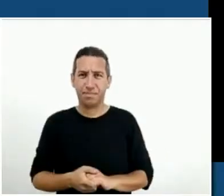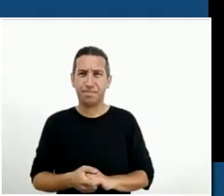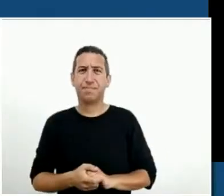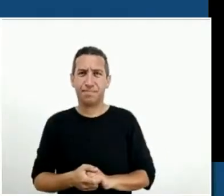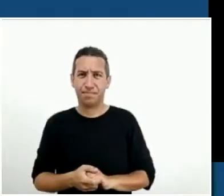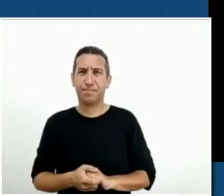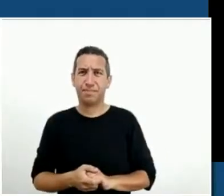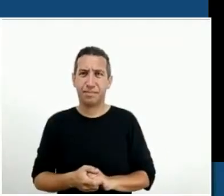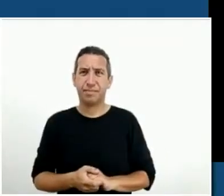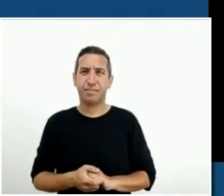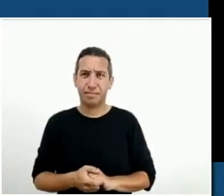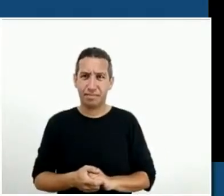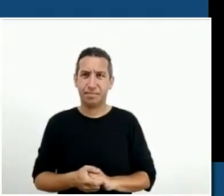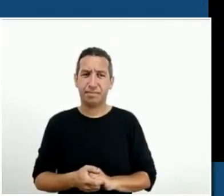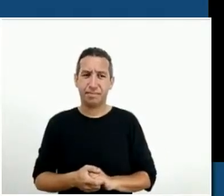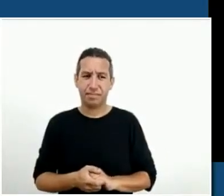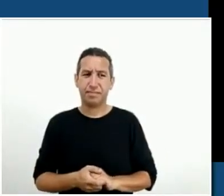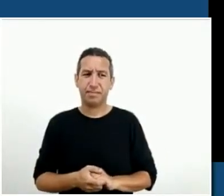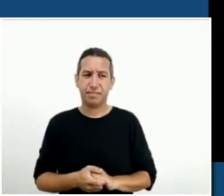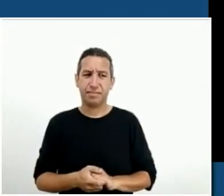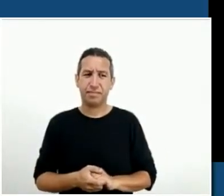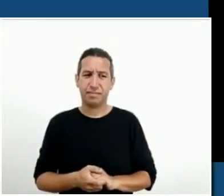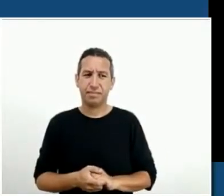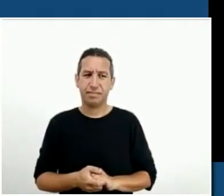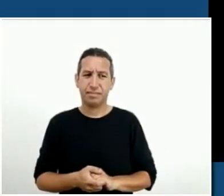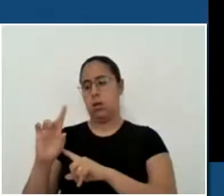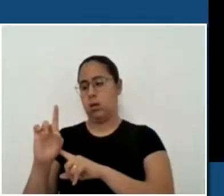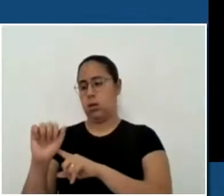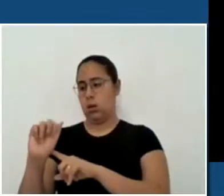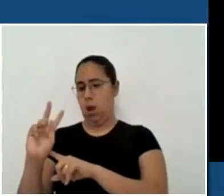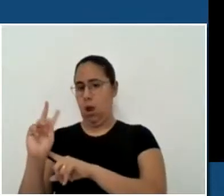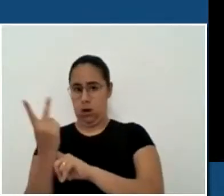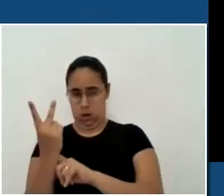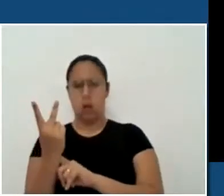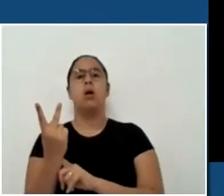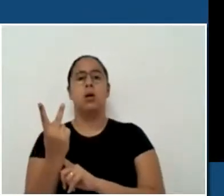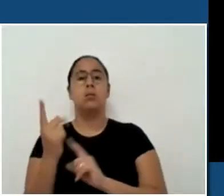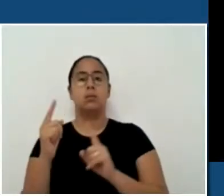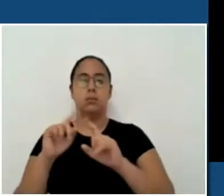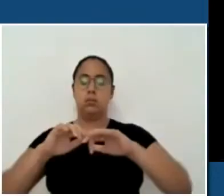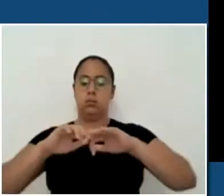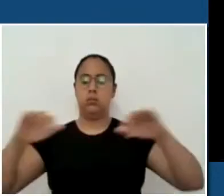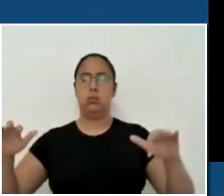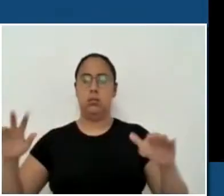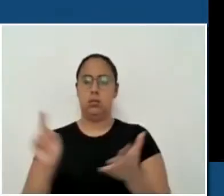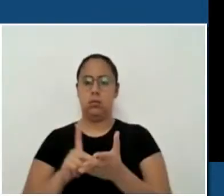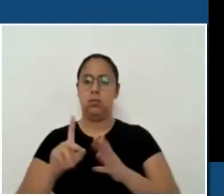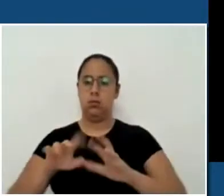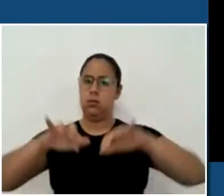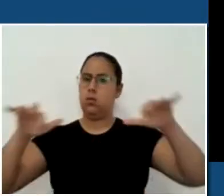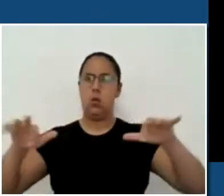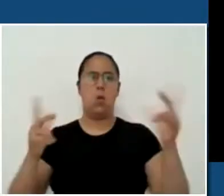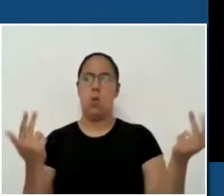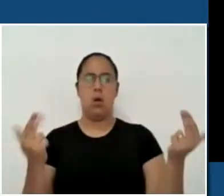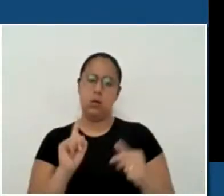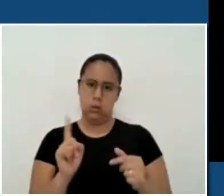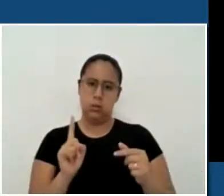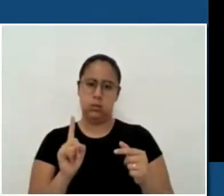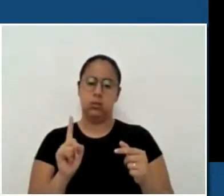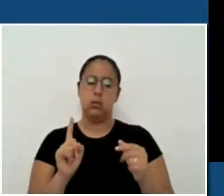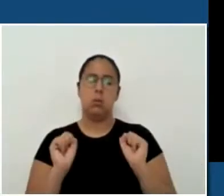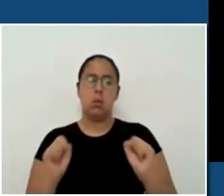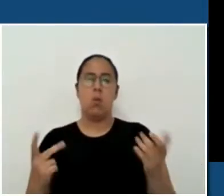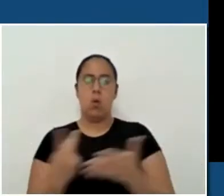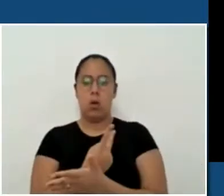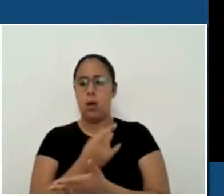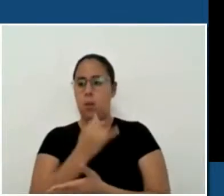eles. E o que quer dizer? Que são dois transtornos separados, que podem coincidir de ter a comorbidade, mas não